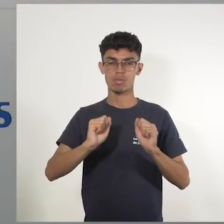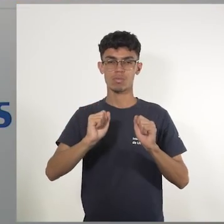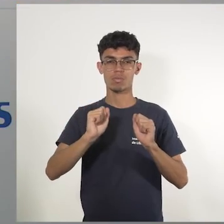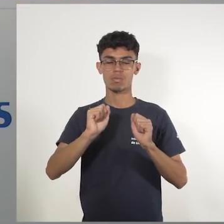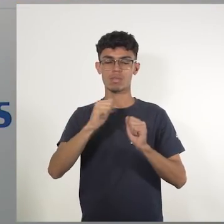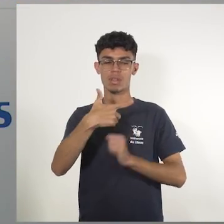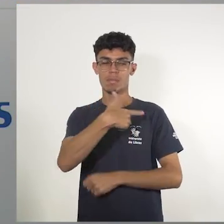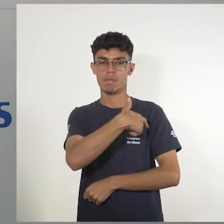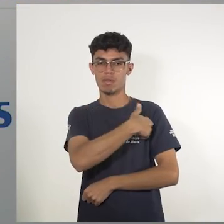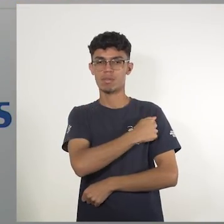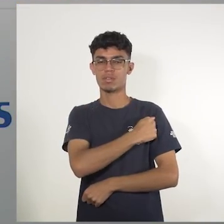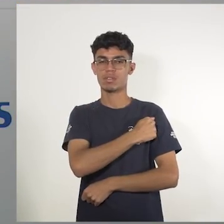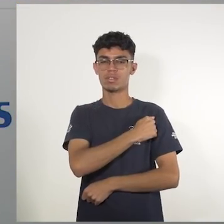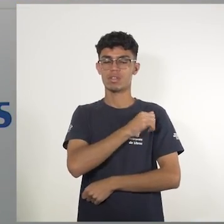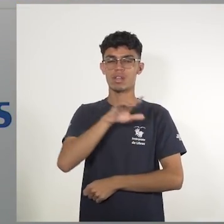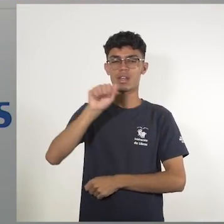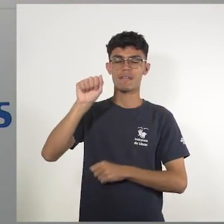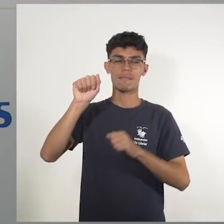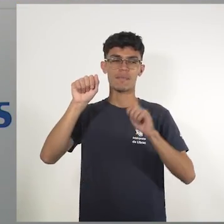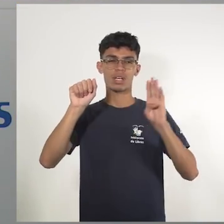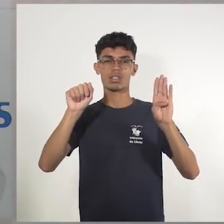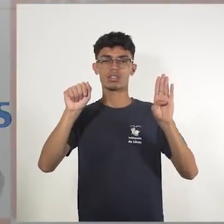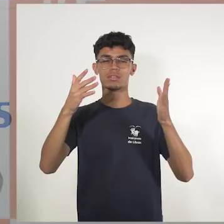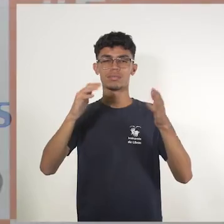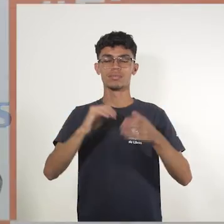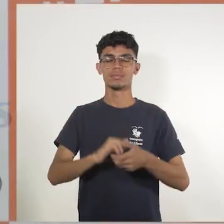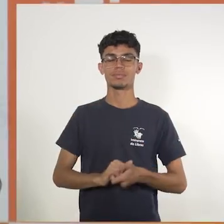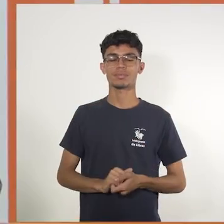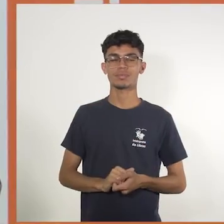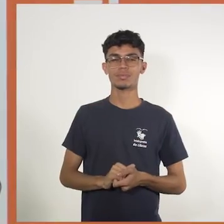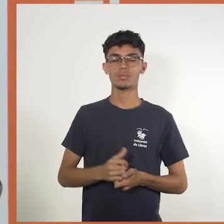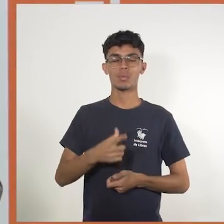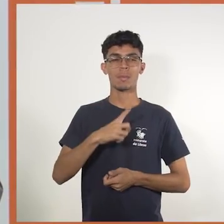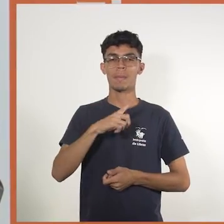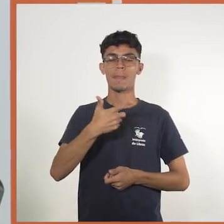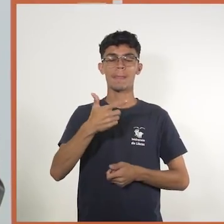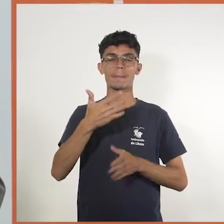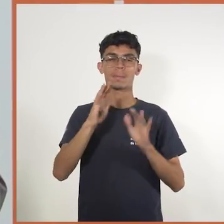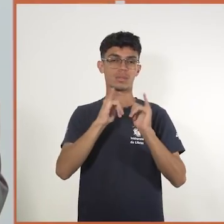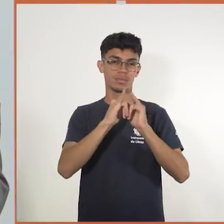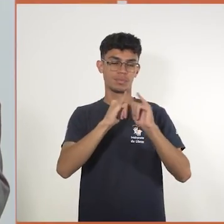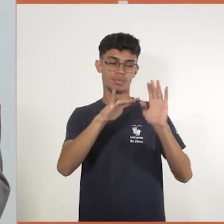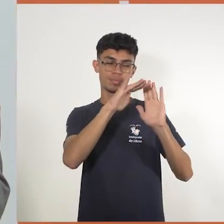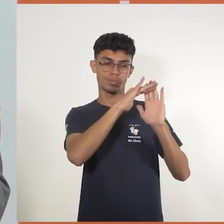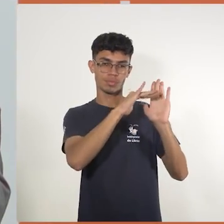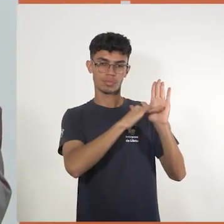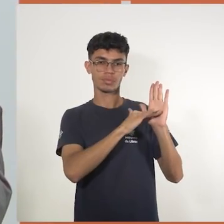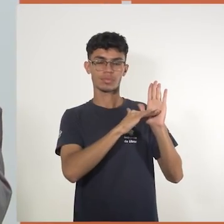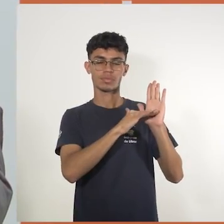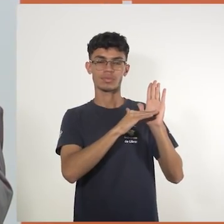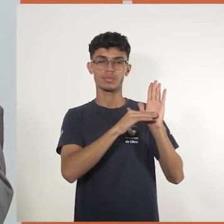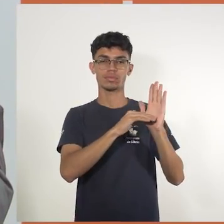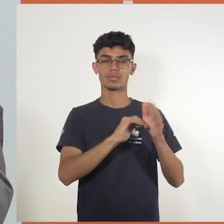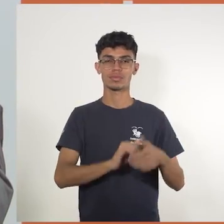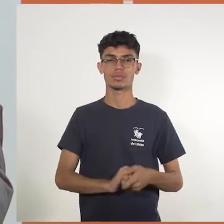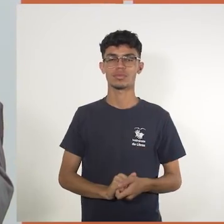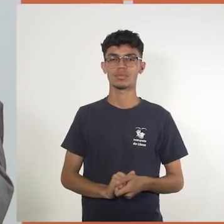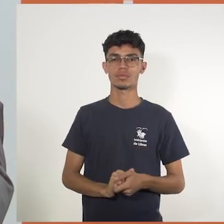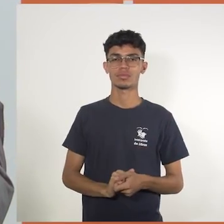Não há nenhuma orientação do PNI, do Programa Nacional de Imunização, e também do Programa Estadual, e